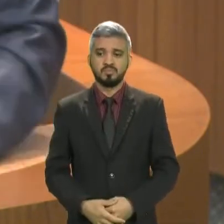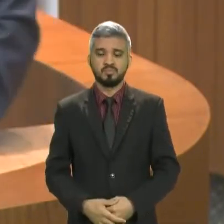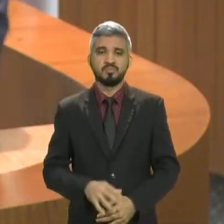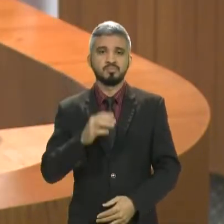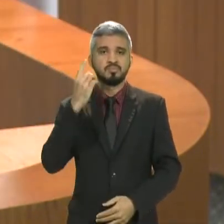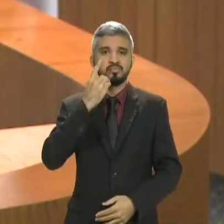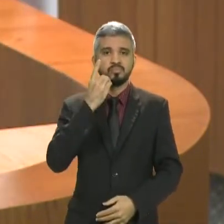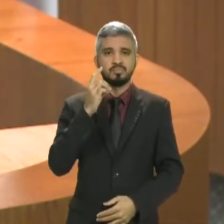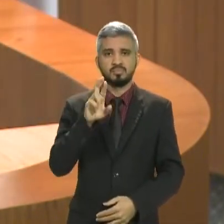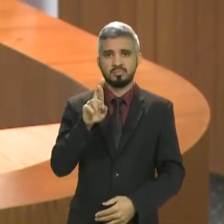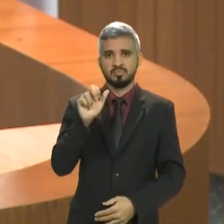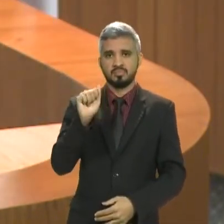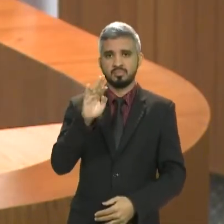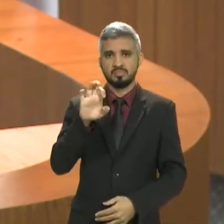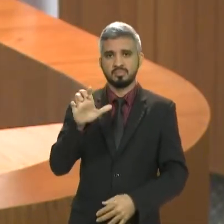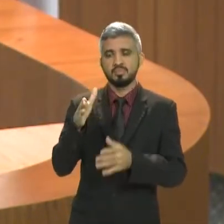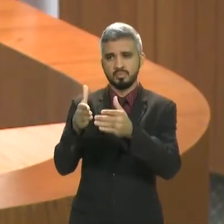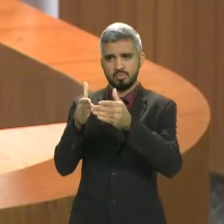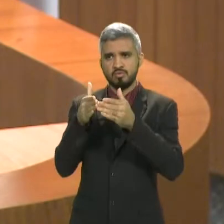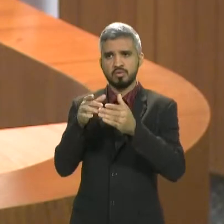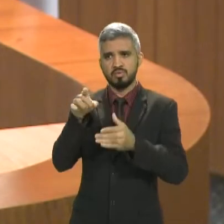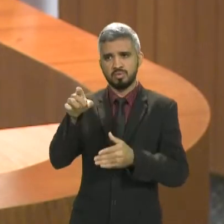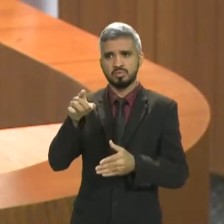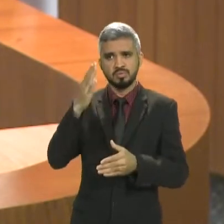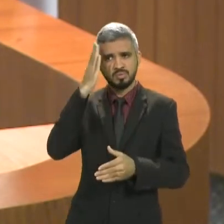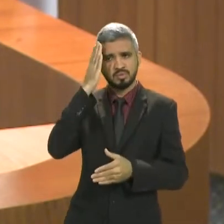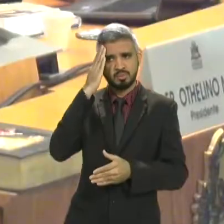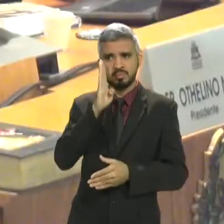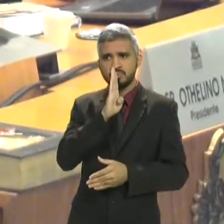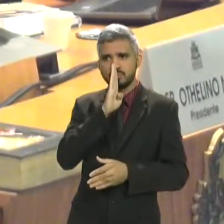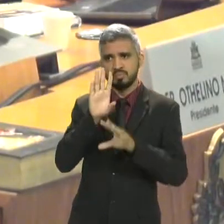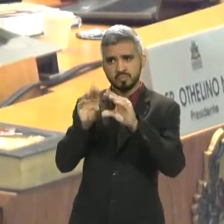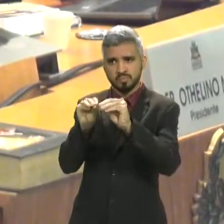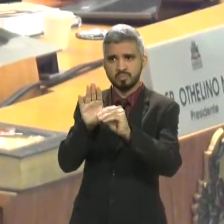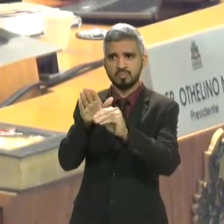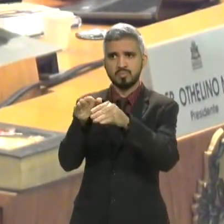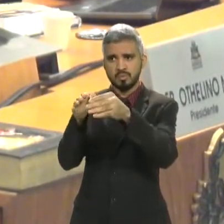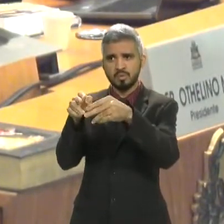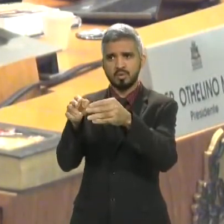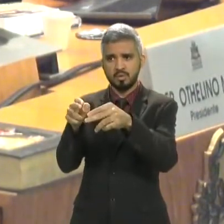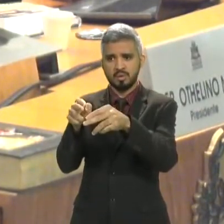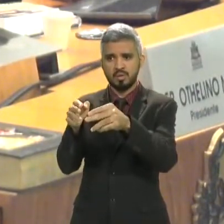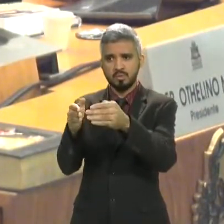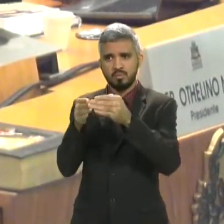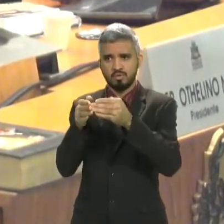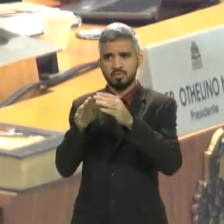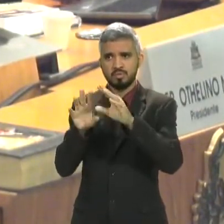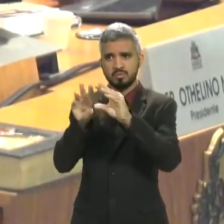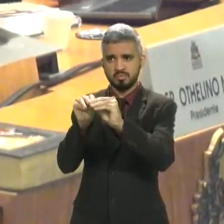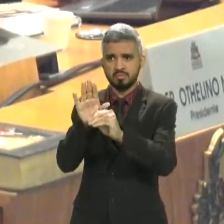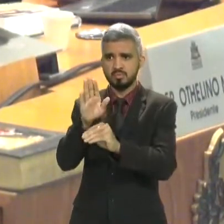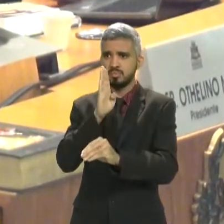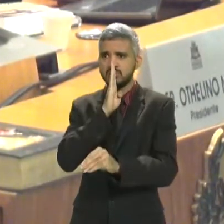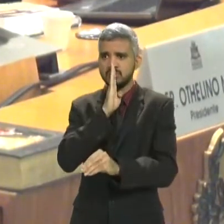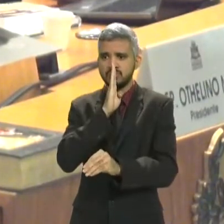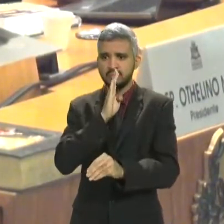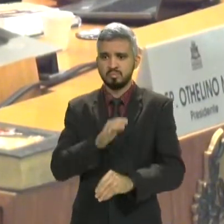Deputado Rafael, por favor. Vossa Excelência sabe que tem orador na tribuna e Vossa Excelência só pode apartear se ele permitir.